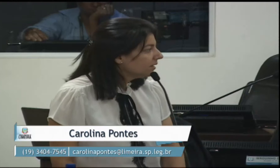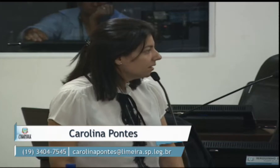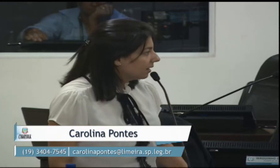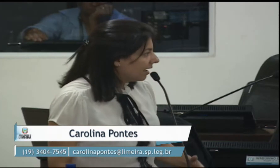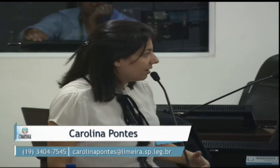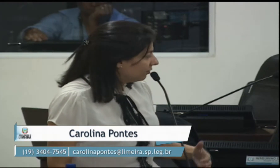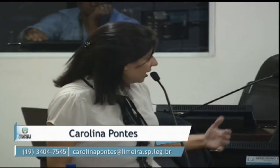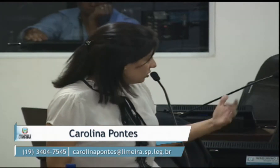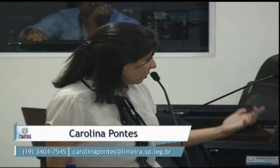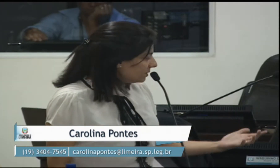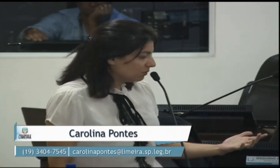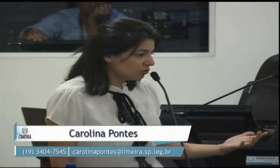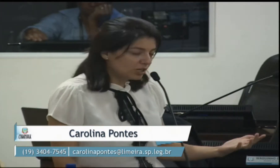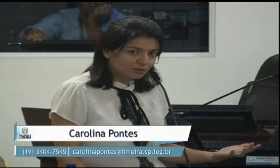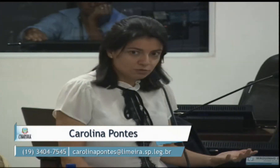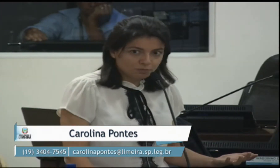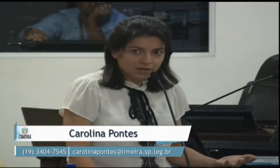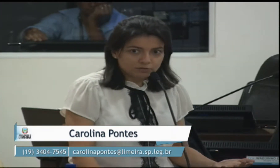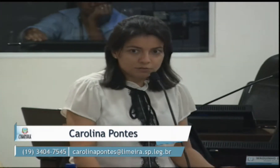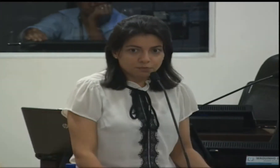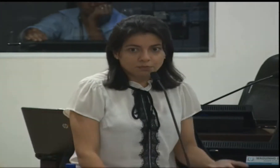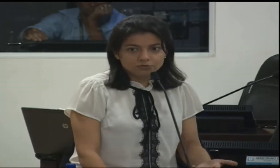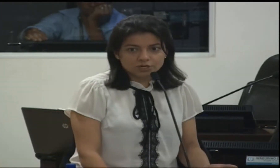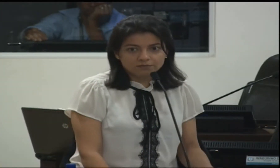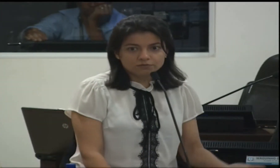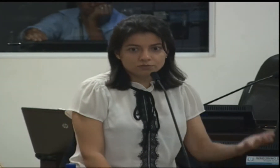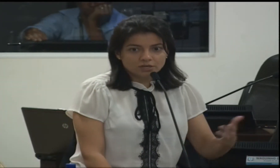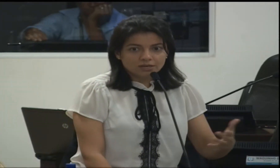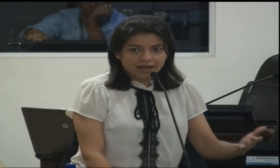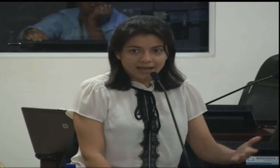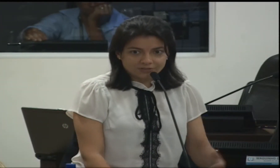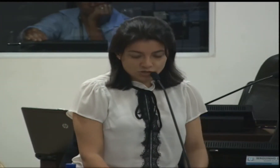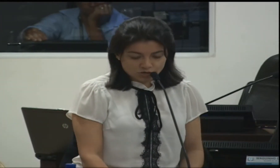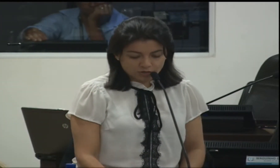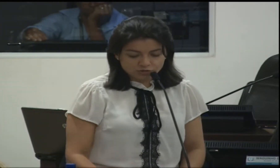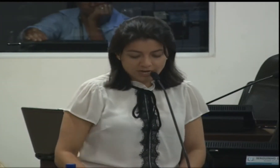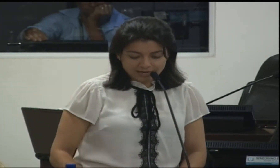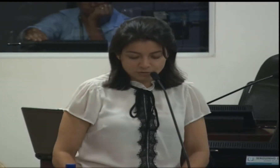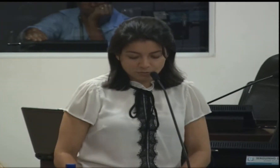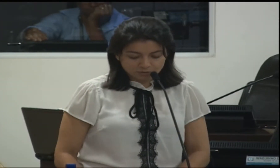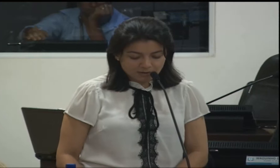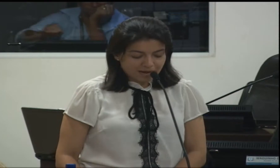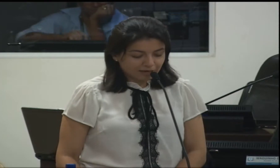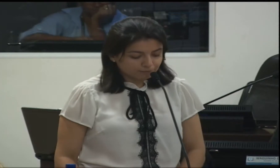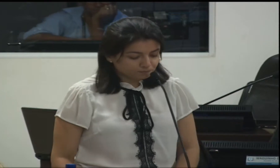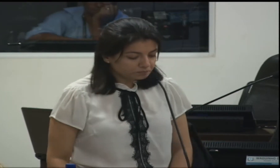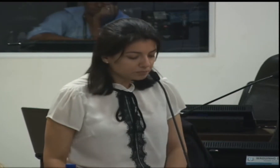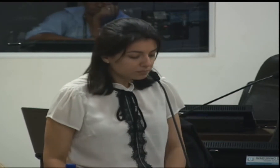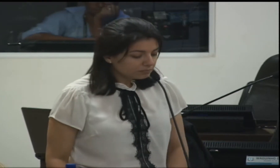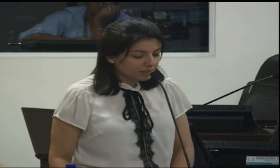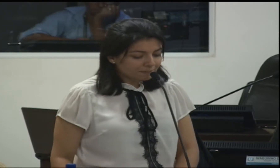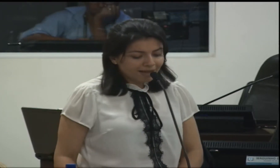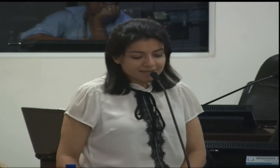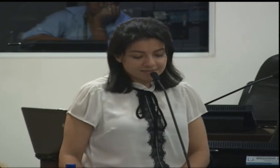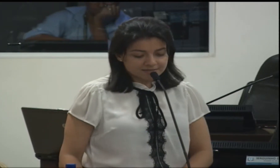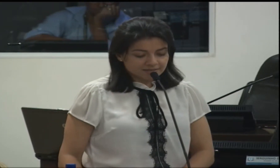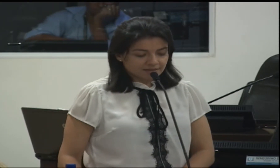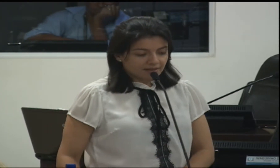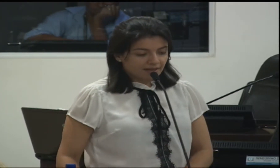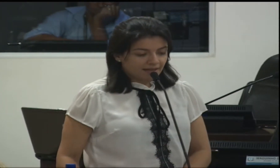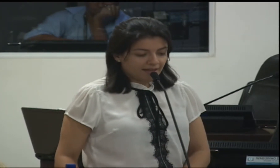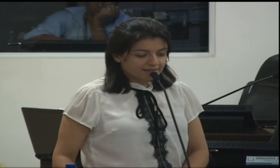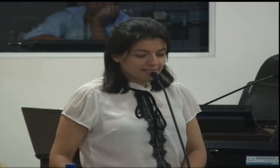2018, frente à Comissão de Direitos Humanos, por motivos de choque de horários com o meu trabalho.